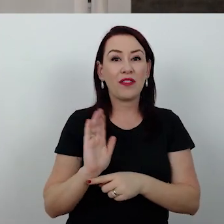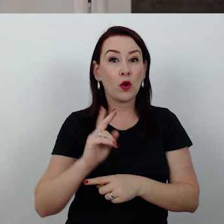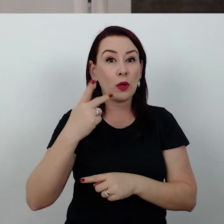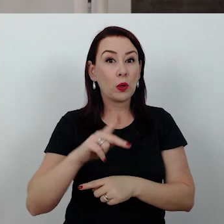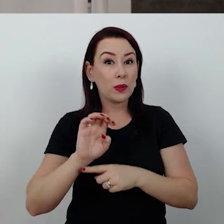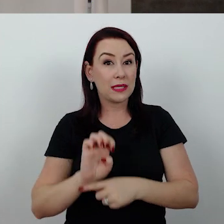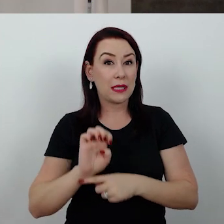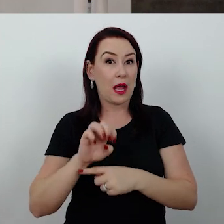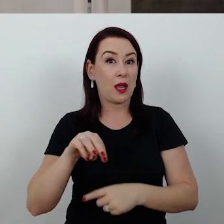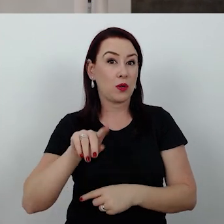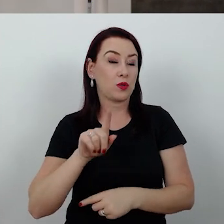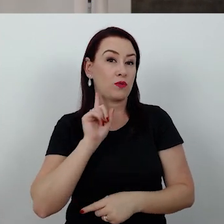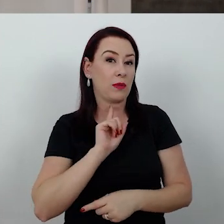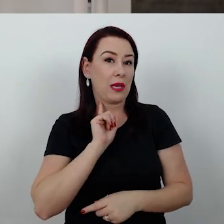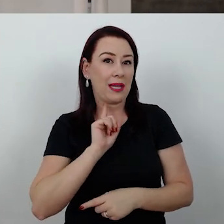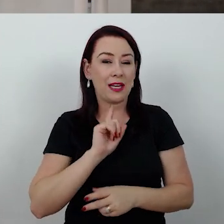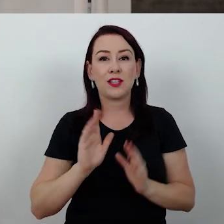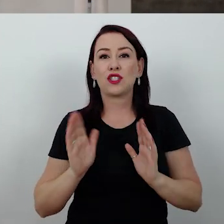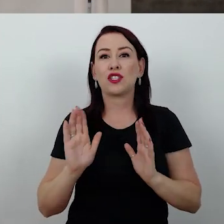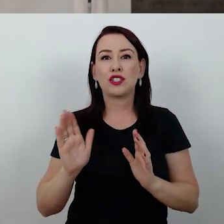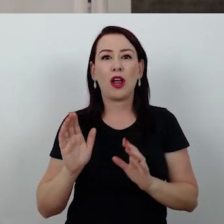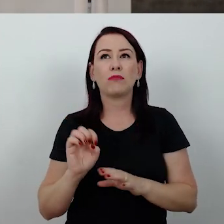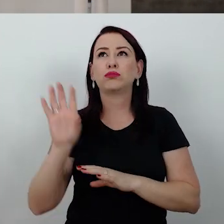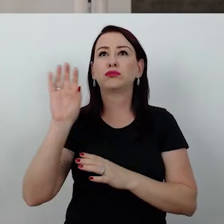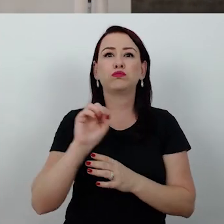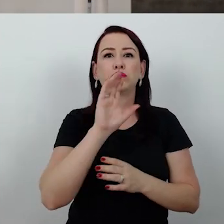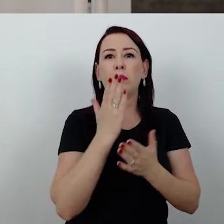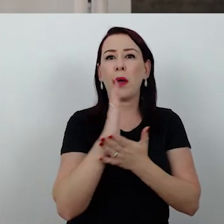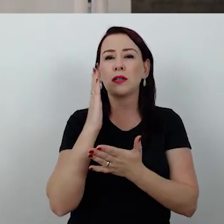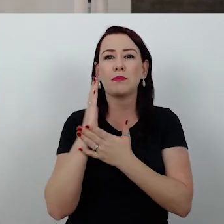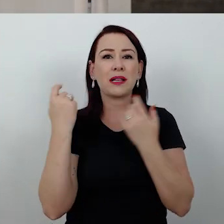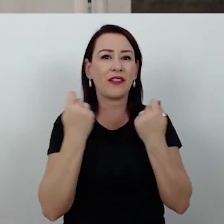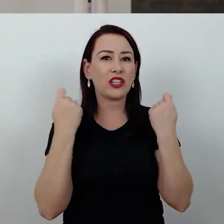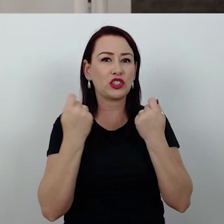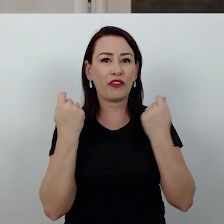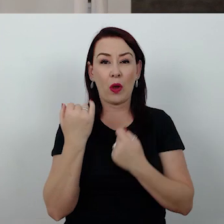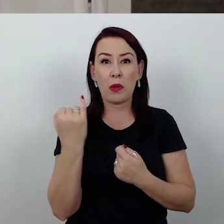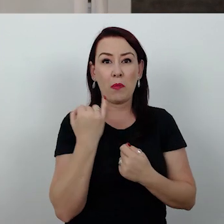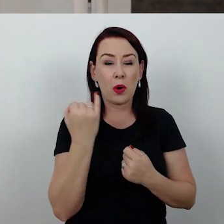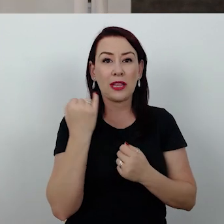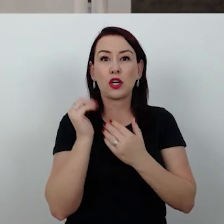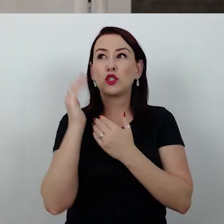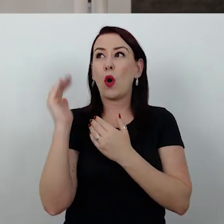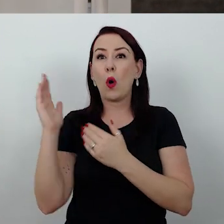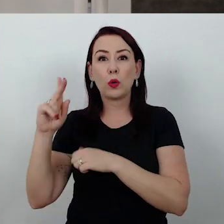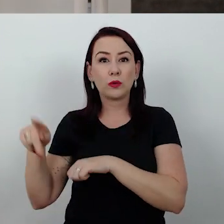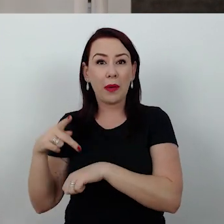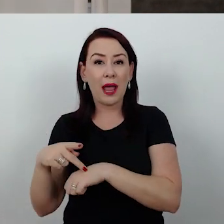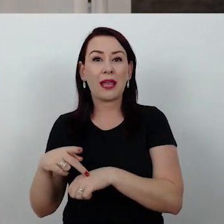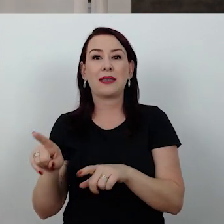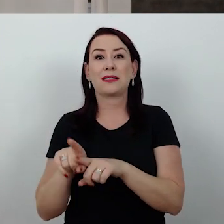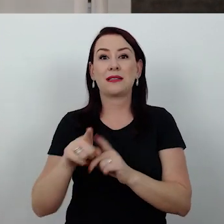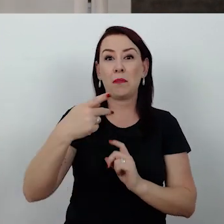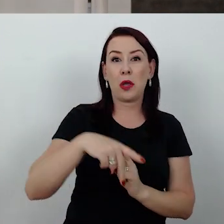filmes mineiros sendo exportados para festivais importantes fora do Brasil, e não só fora,